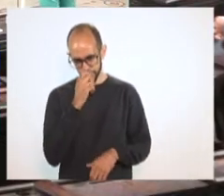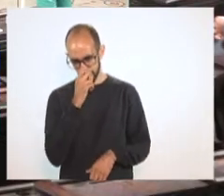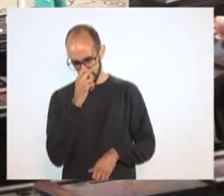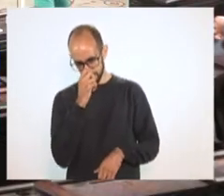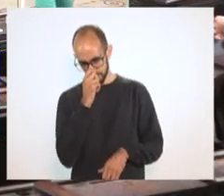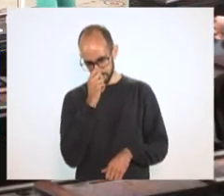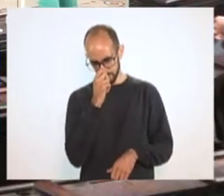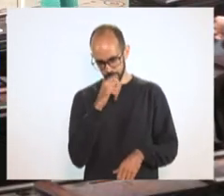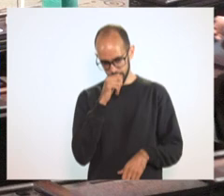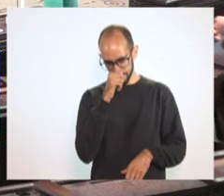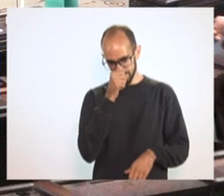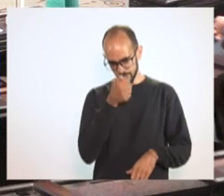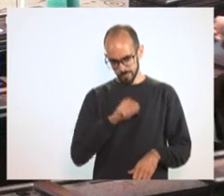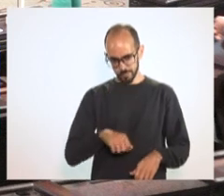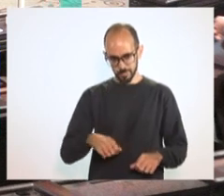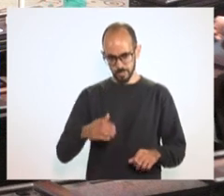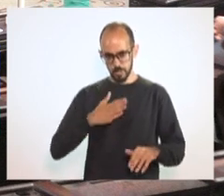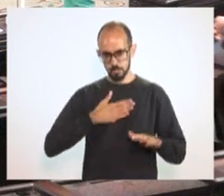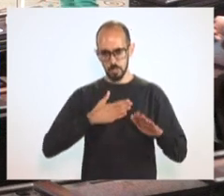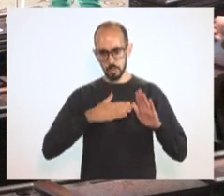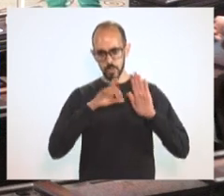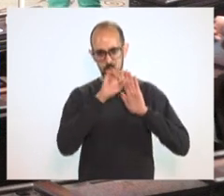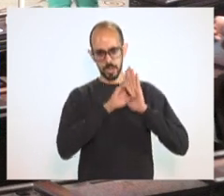minha declaração tá